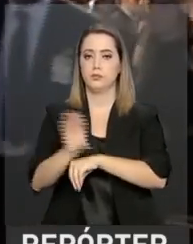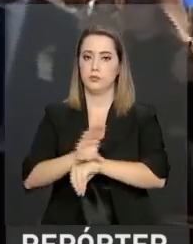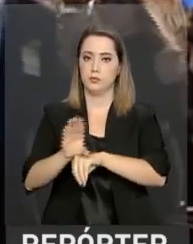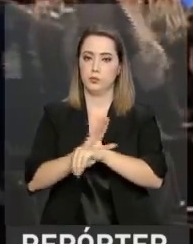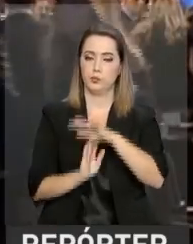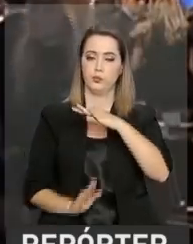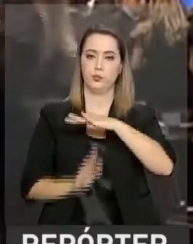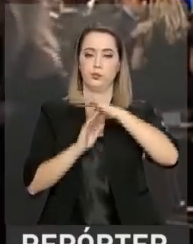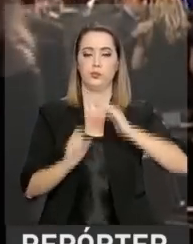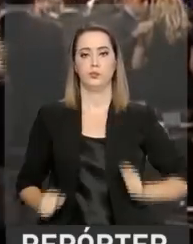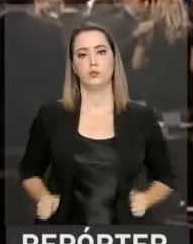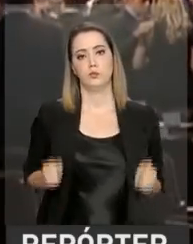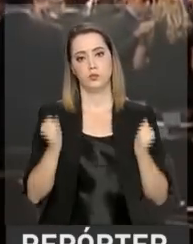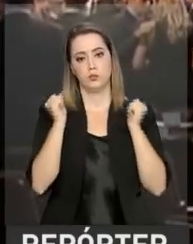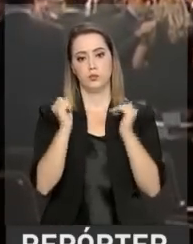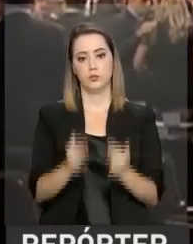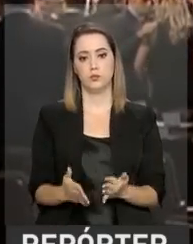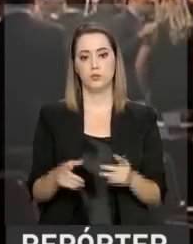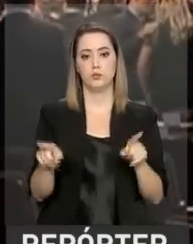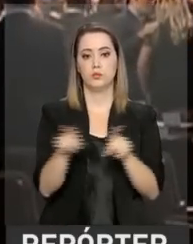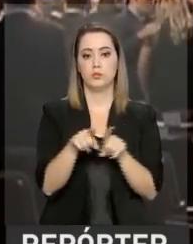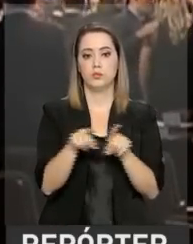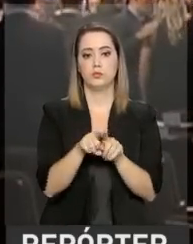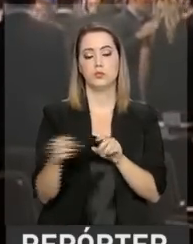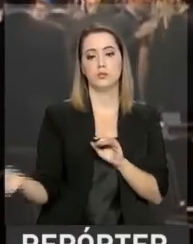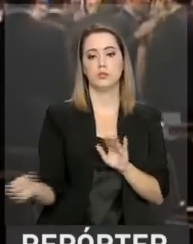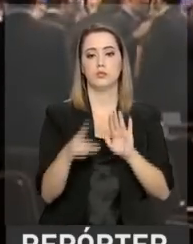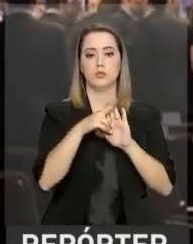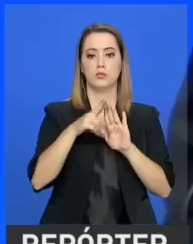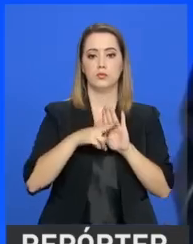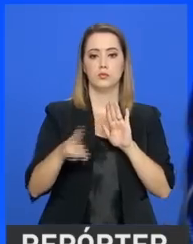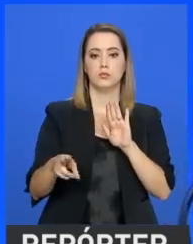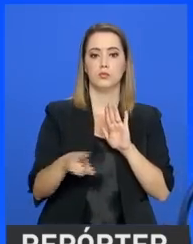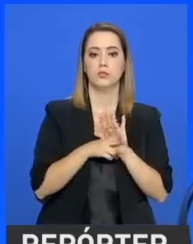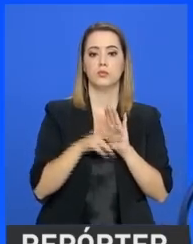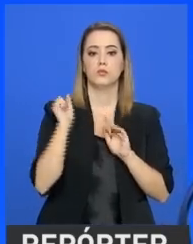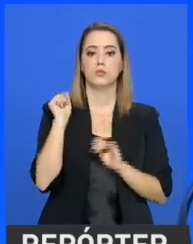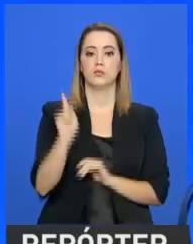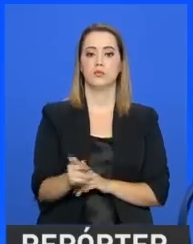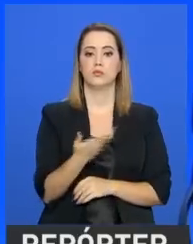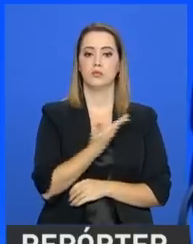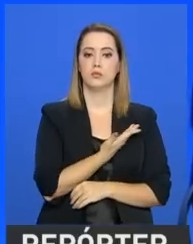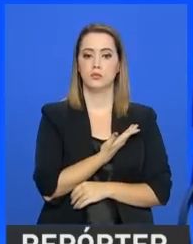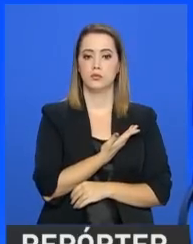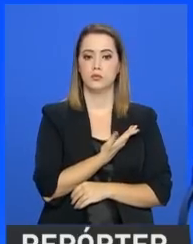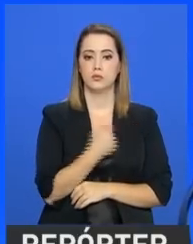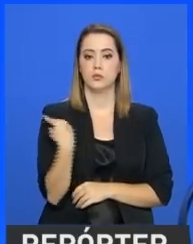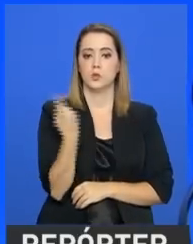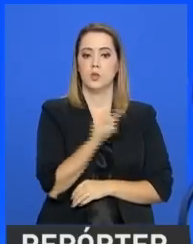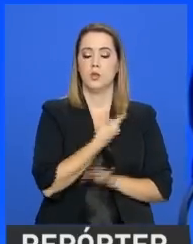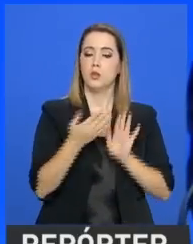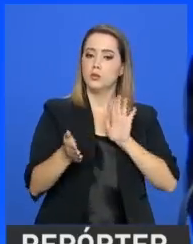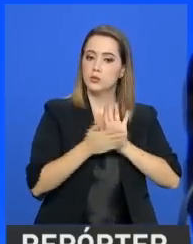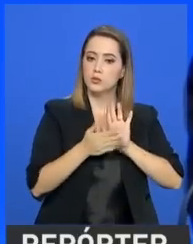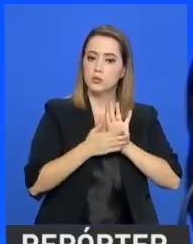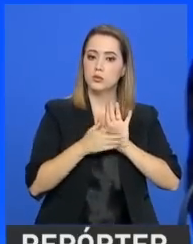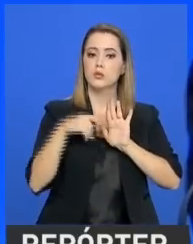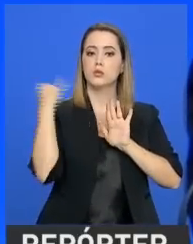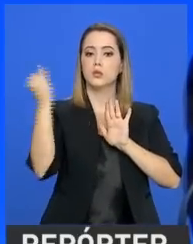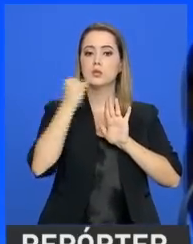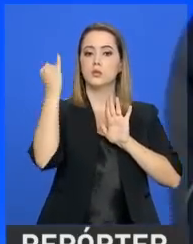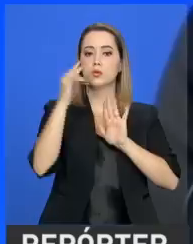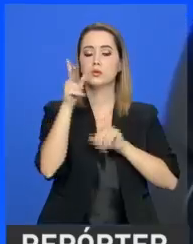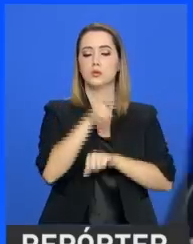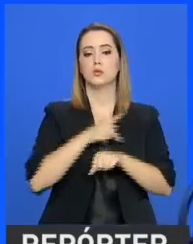limita o crescimento dos gastos públicos e também a reforma da Previdência. Nós propusemos aquilo que é fundamental para o